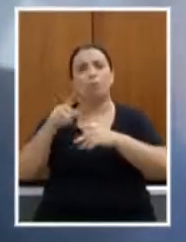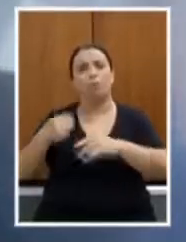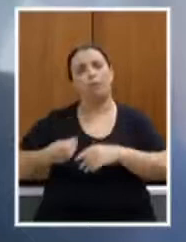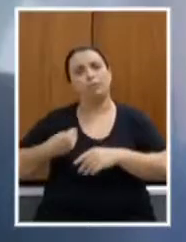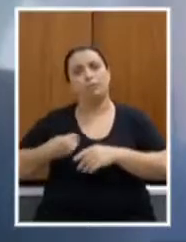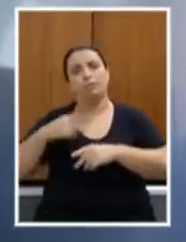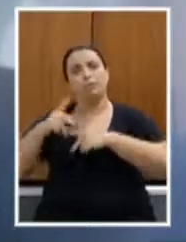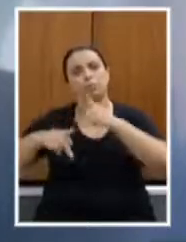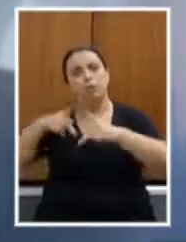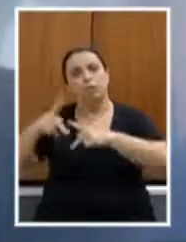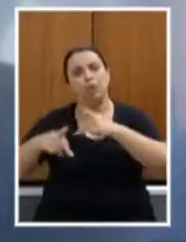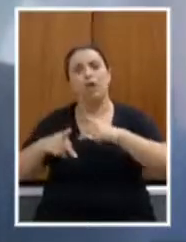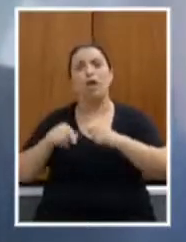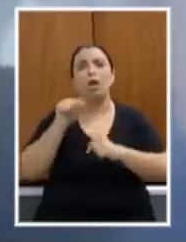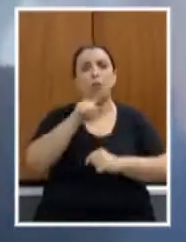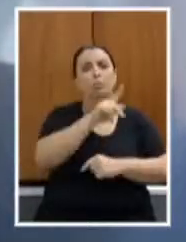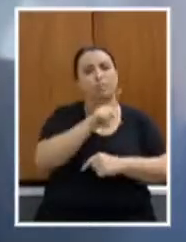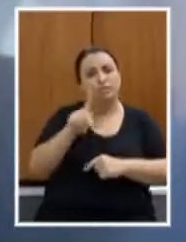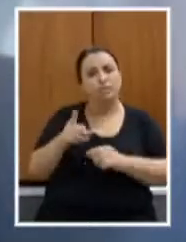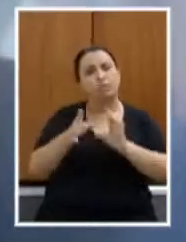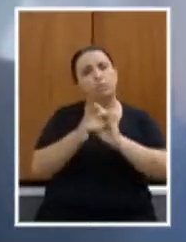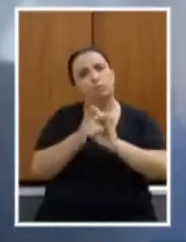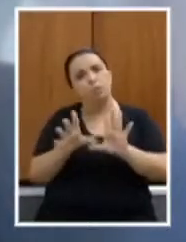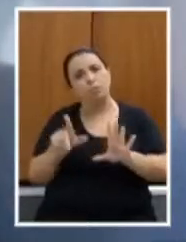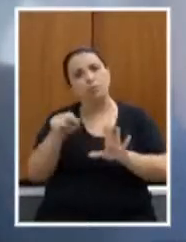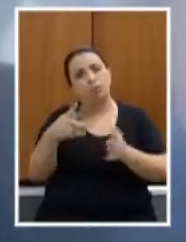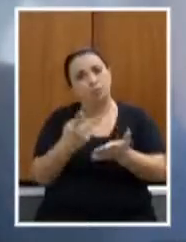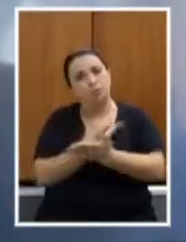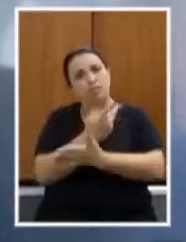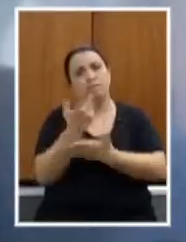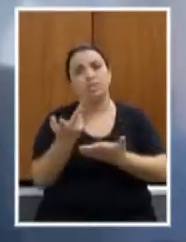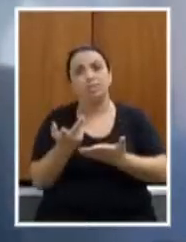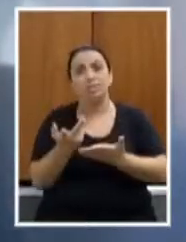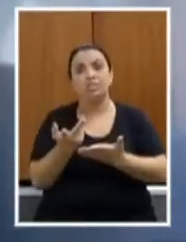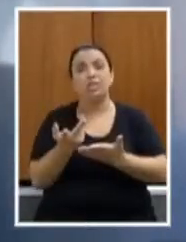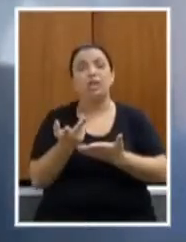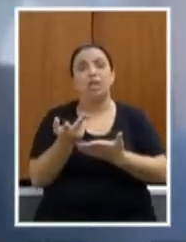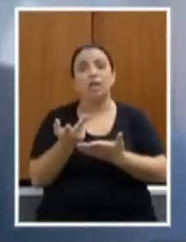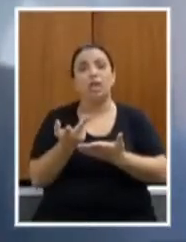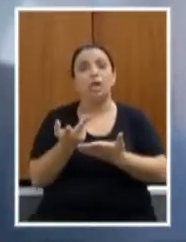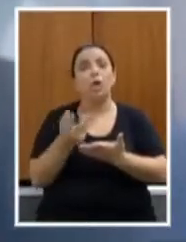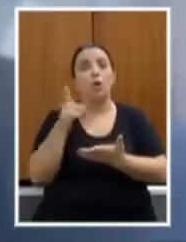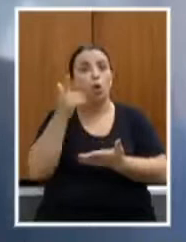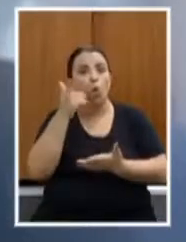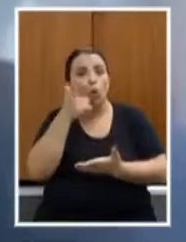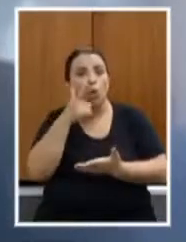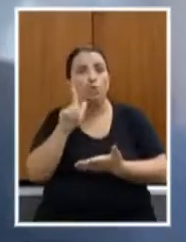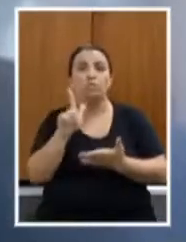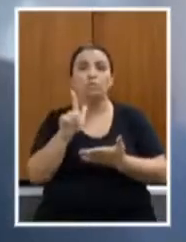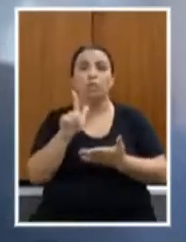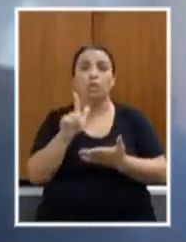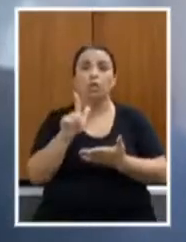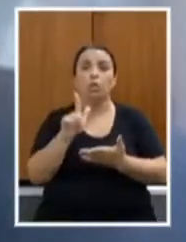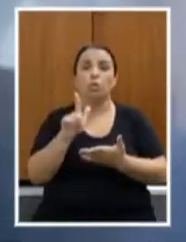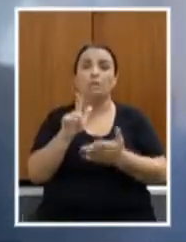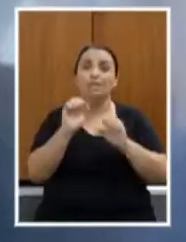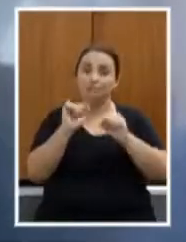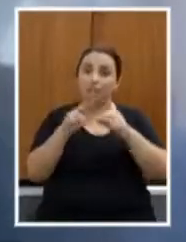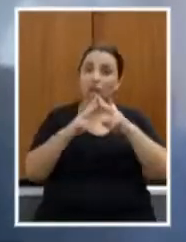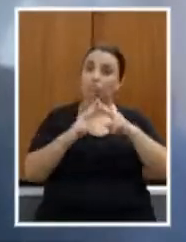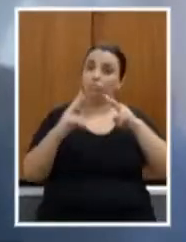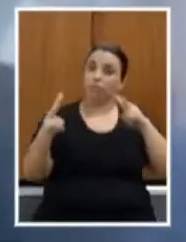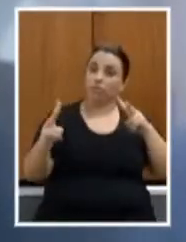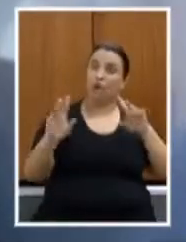que permitiu que isso acontecesse, foi capaz de, mesmo nós estando à distância, mas que